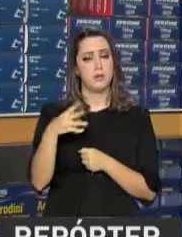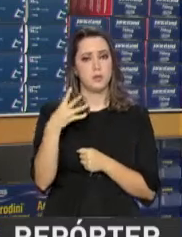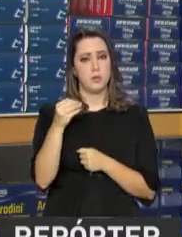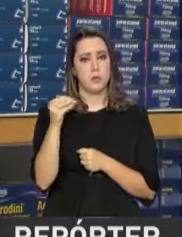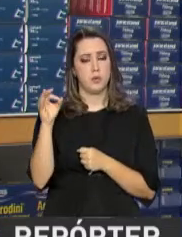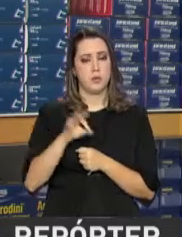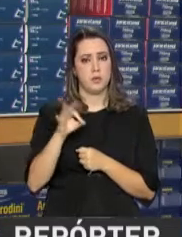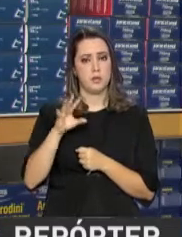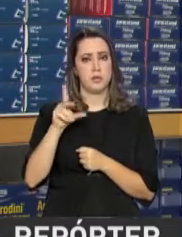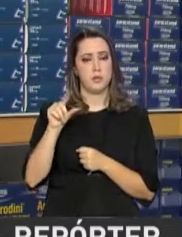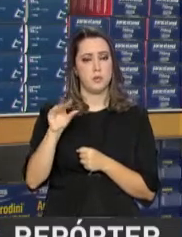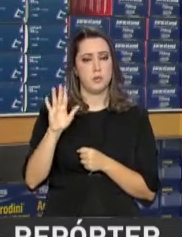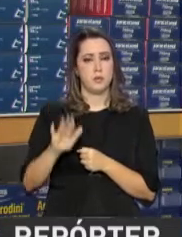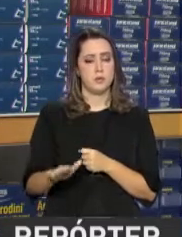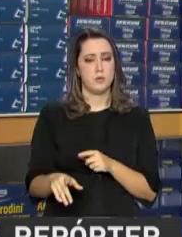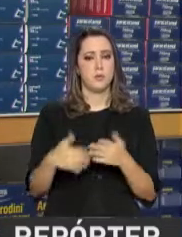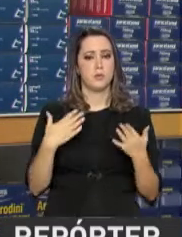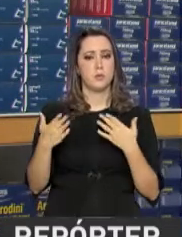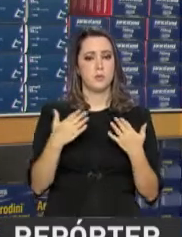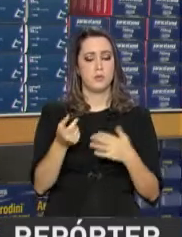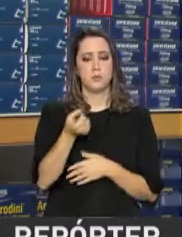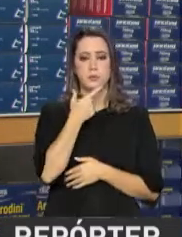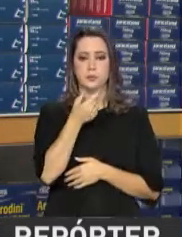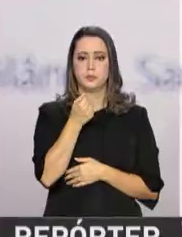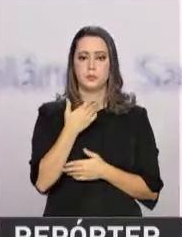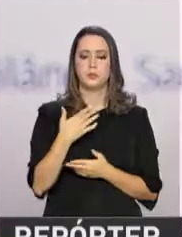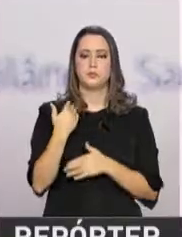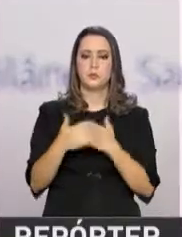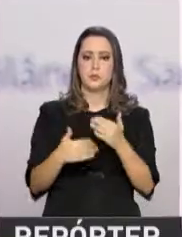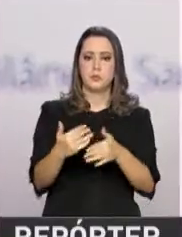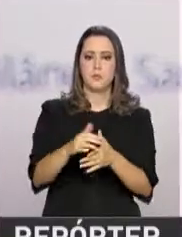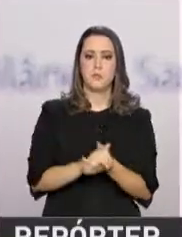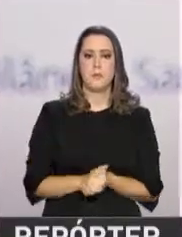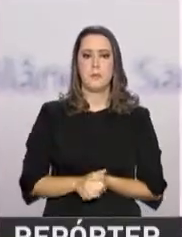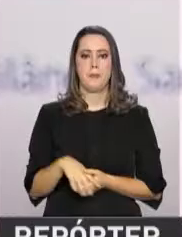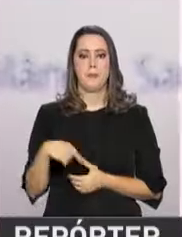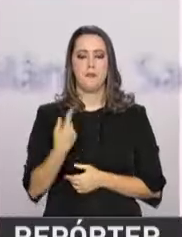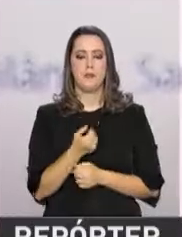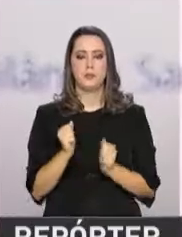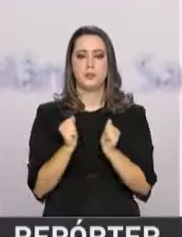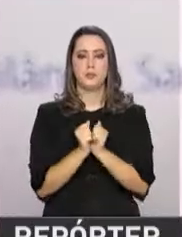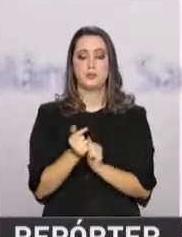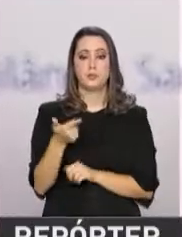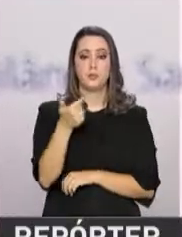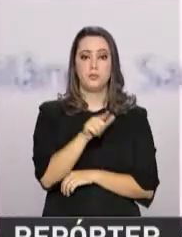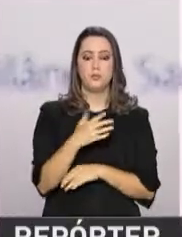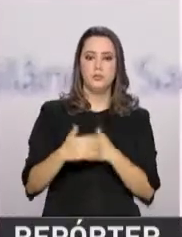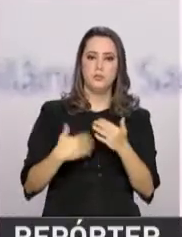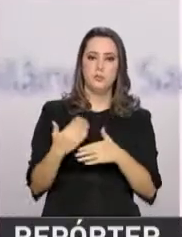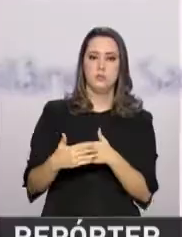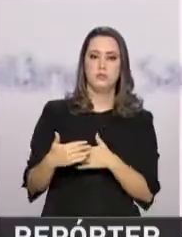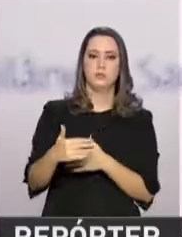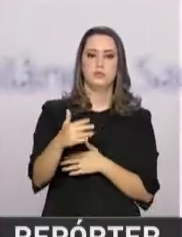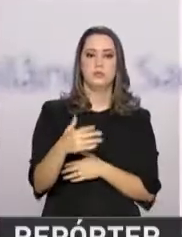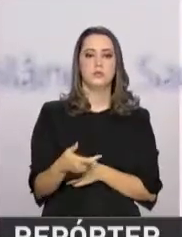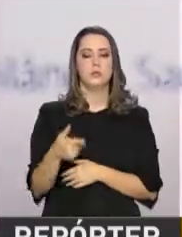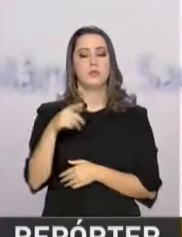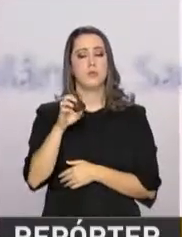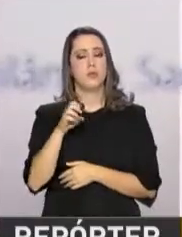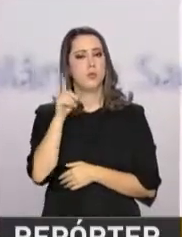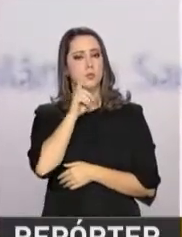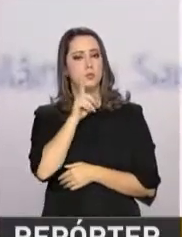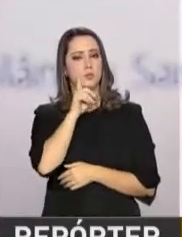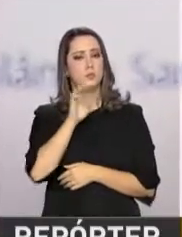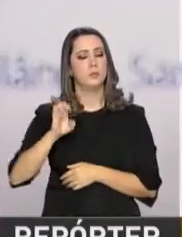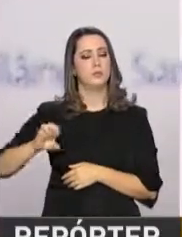mais baratos que os medicamentos de referência acompanhando uma tendência global que se observa nos estados unidos na europa